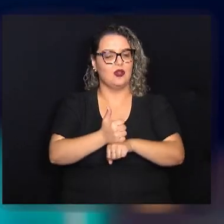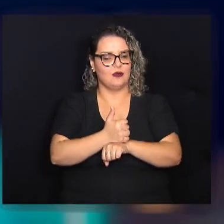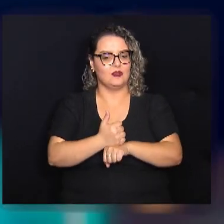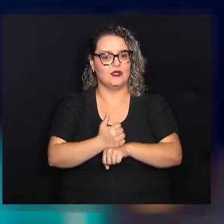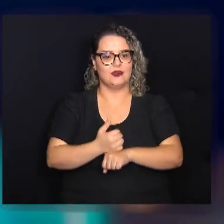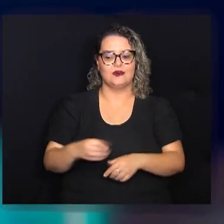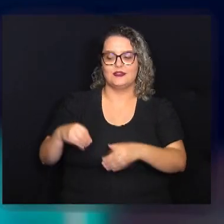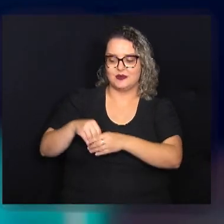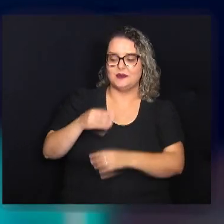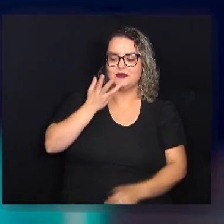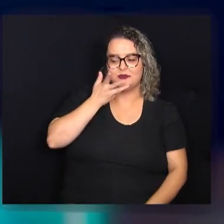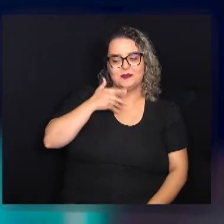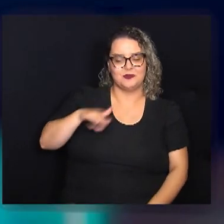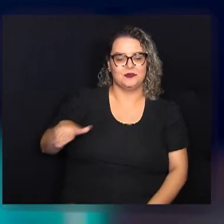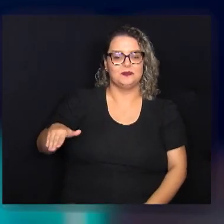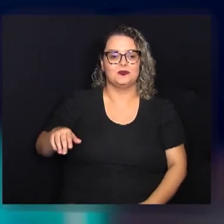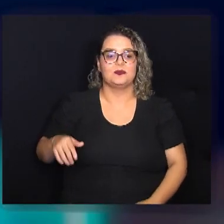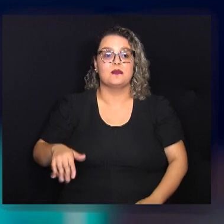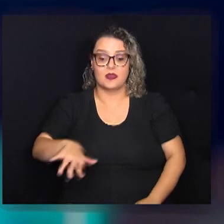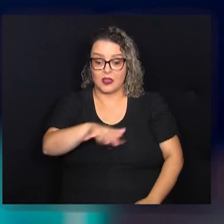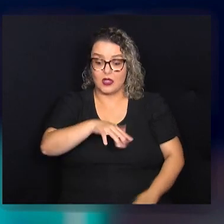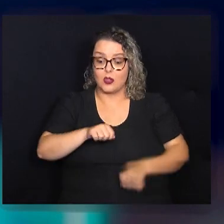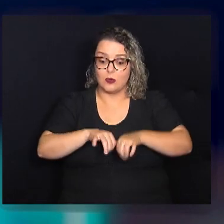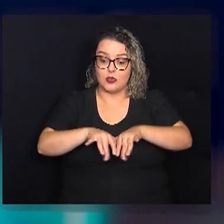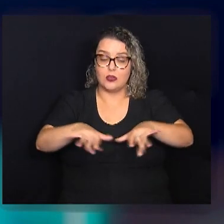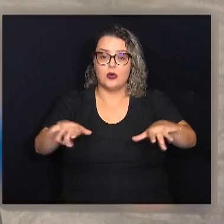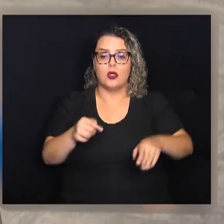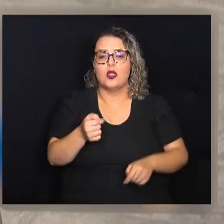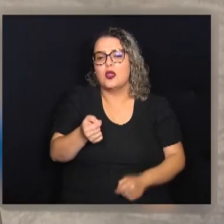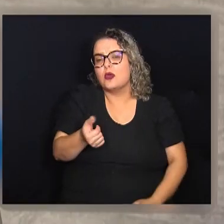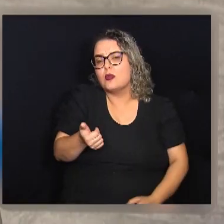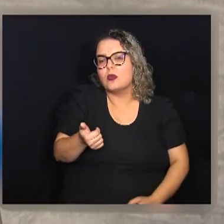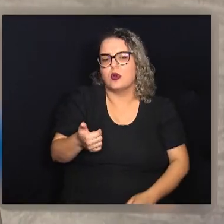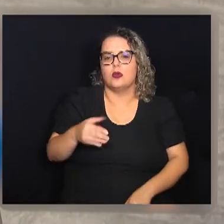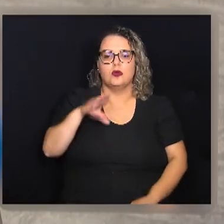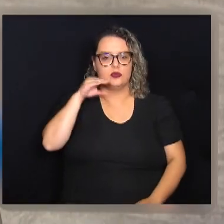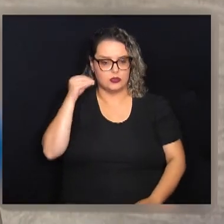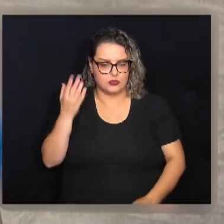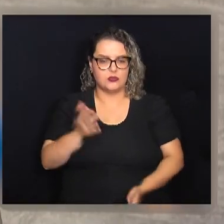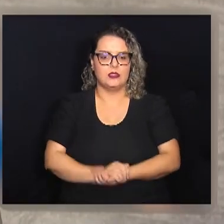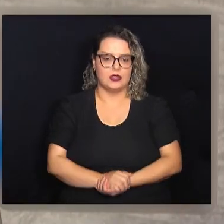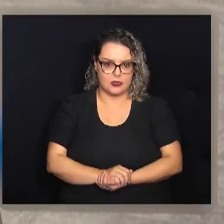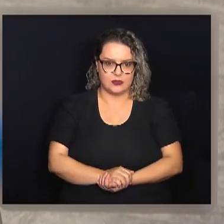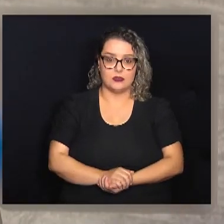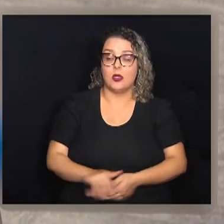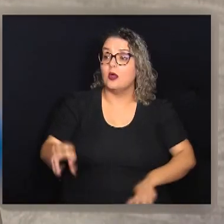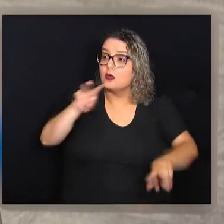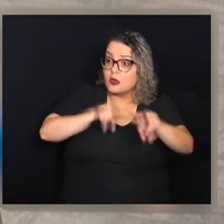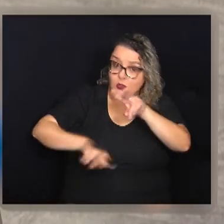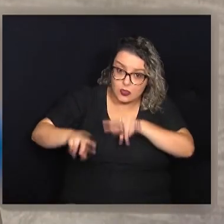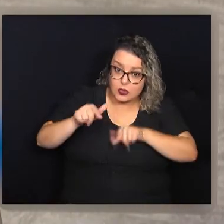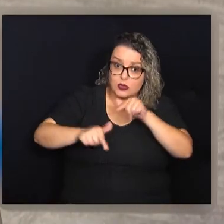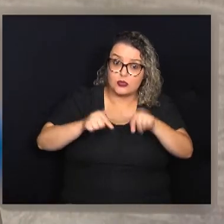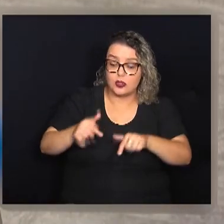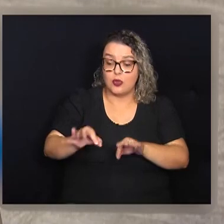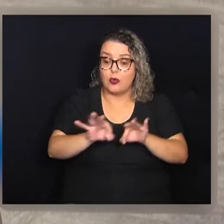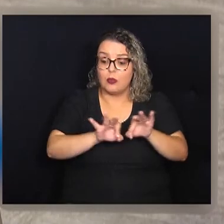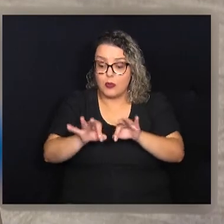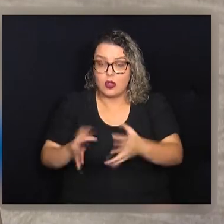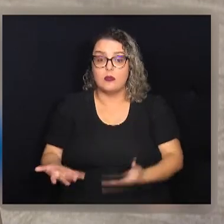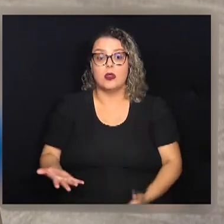Drone na Escola. A reunião foi realizada no plenário da Câmara Municipal. O parlamentar é autor de 2 projetos de lei